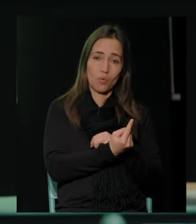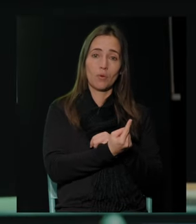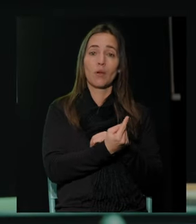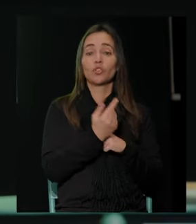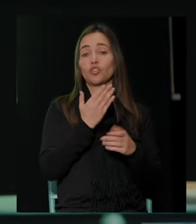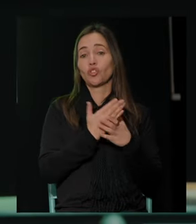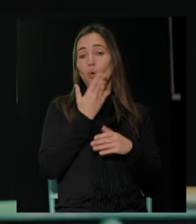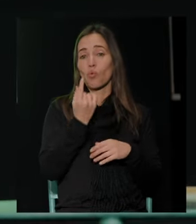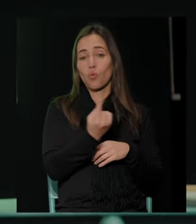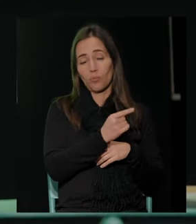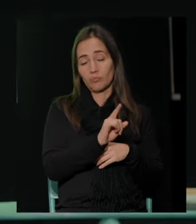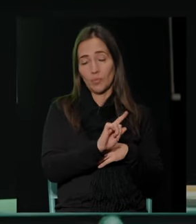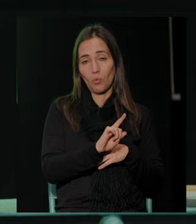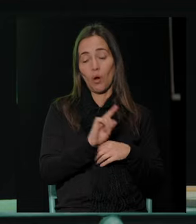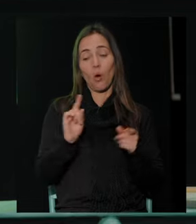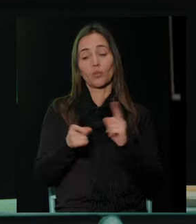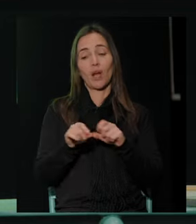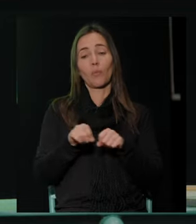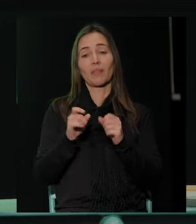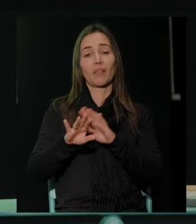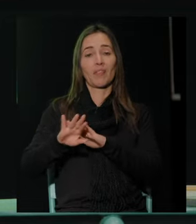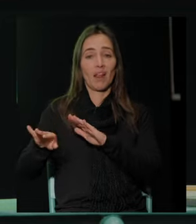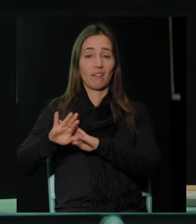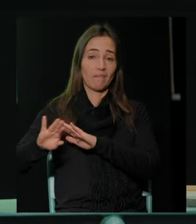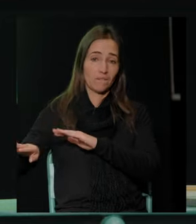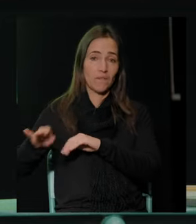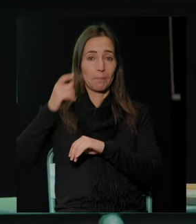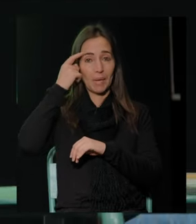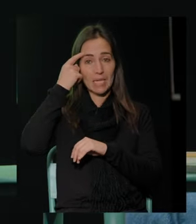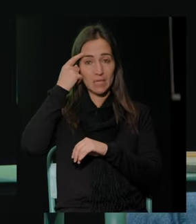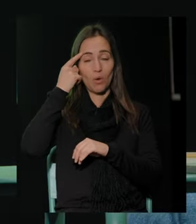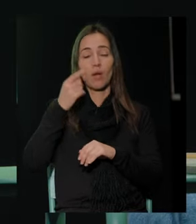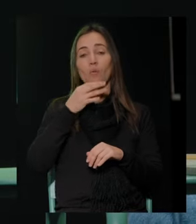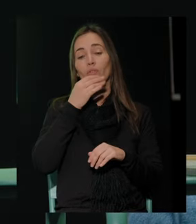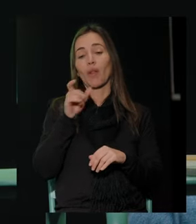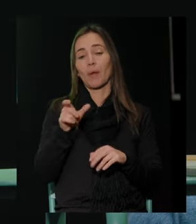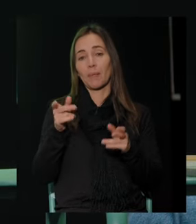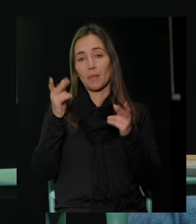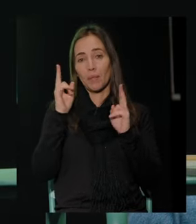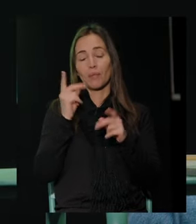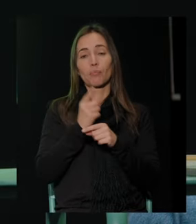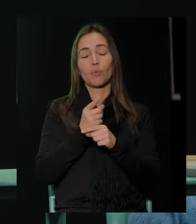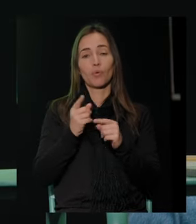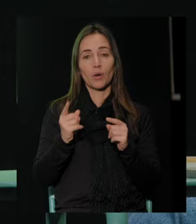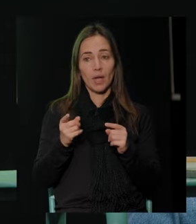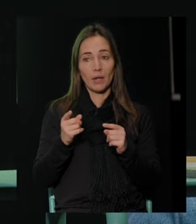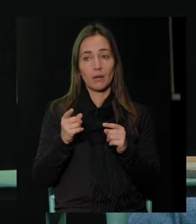estritamente individual, contrariamente àquilo que a direita e a extrema-direita pensam quando falam de liberdade, porque,